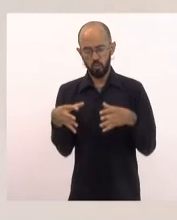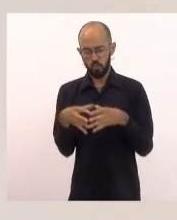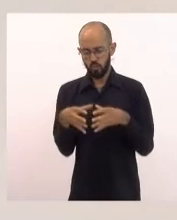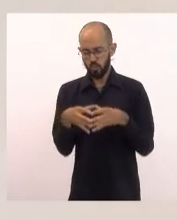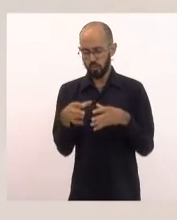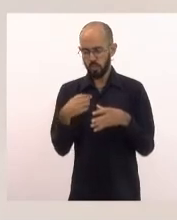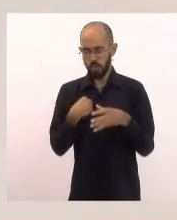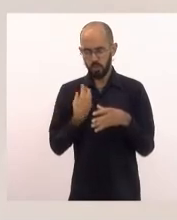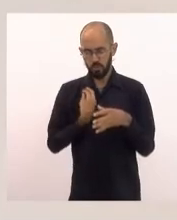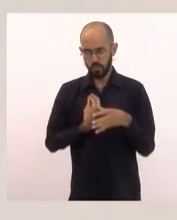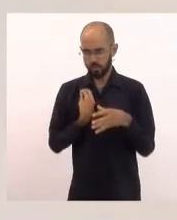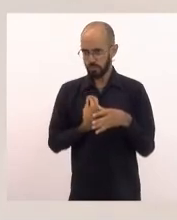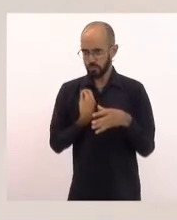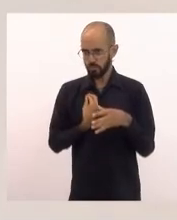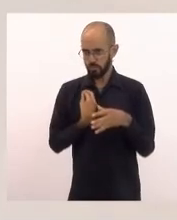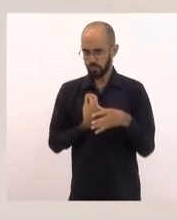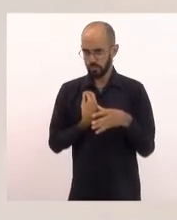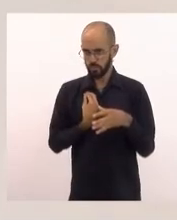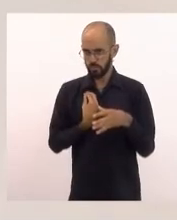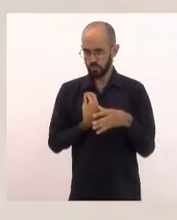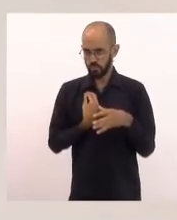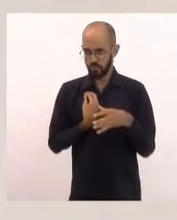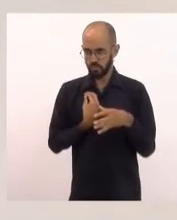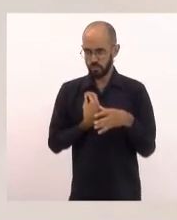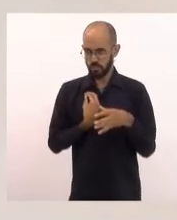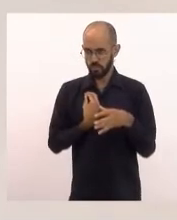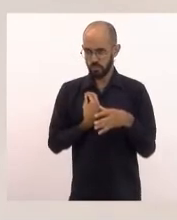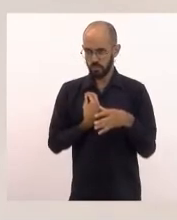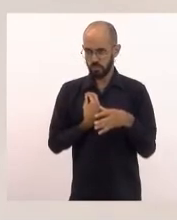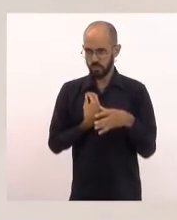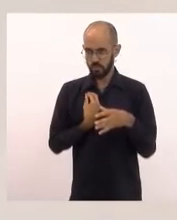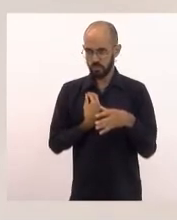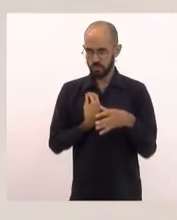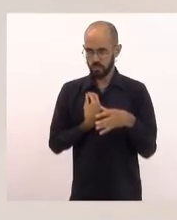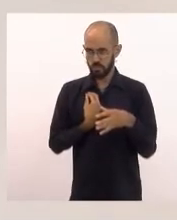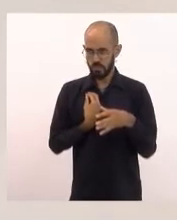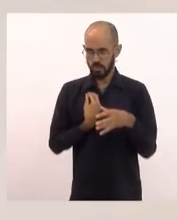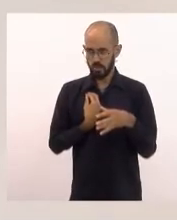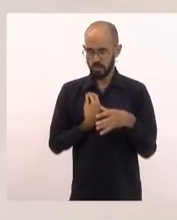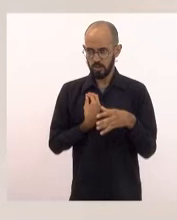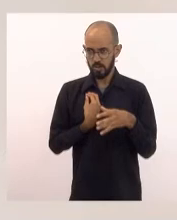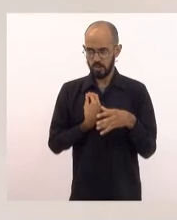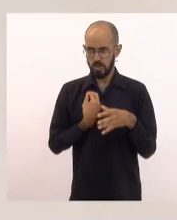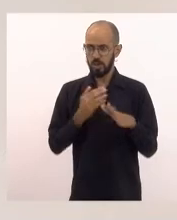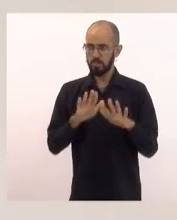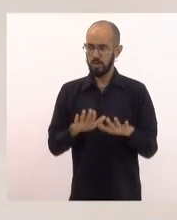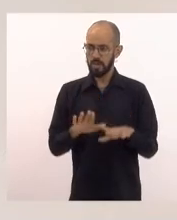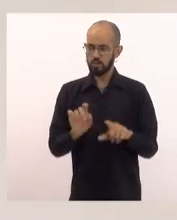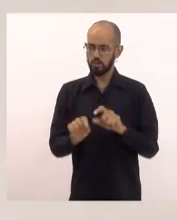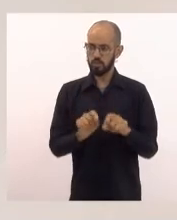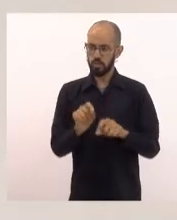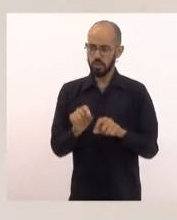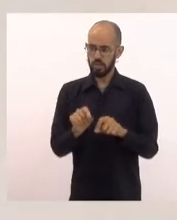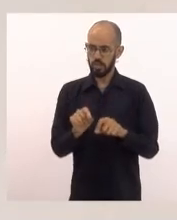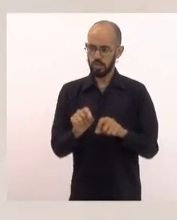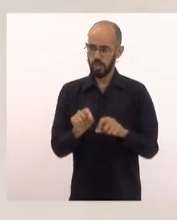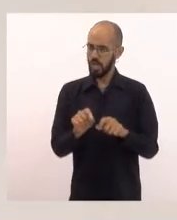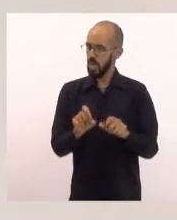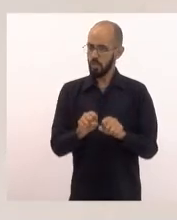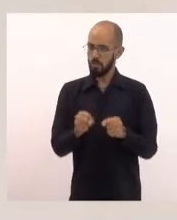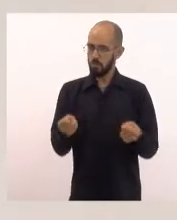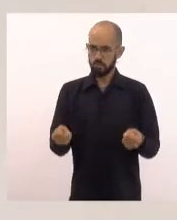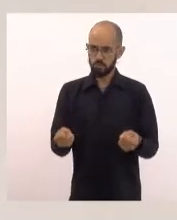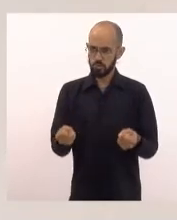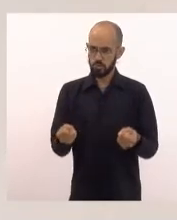evangélica e amo todos os indivíduos independentes da religião. Mas não é possível ainda nós termos